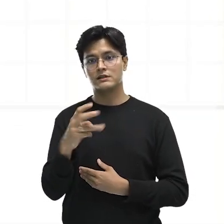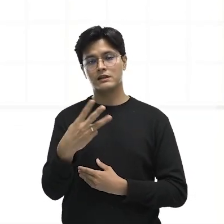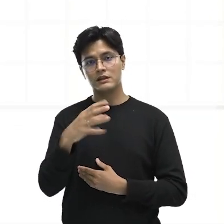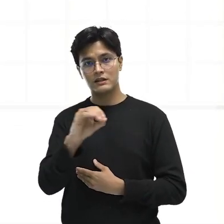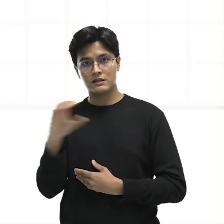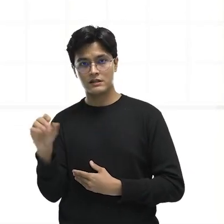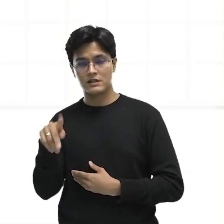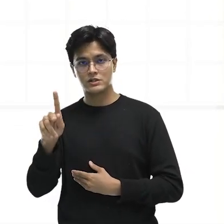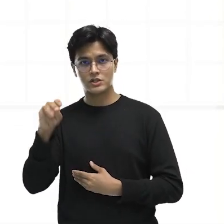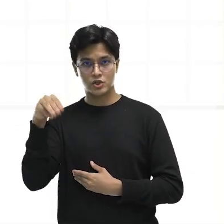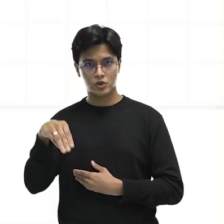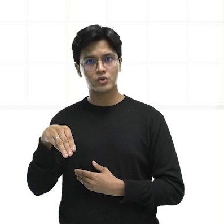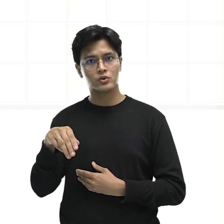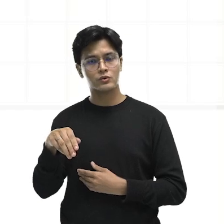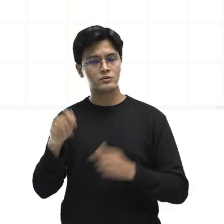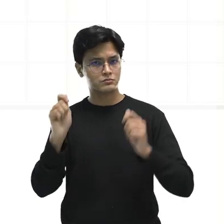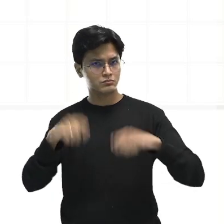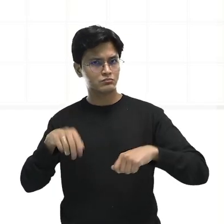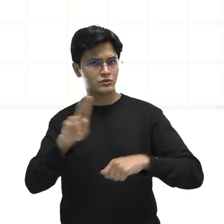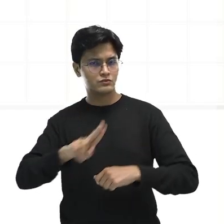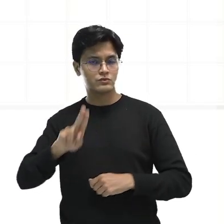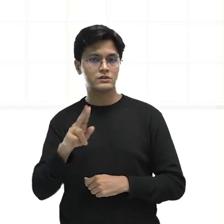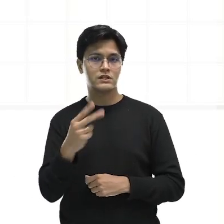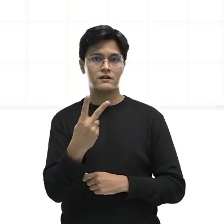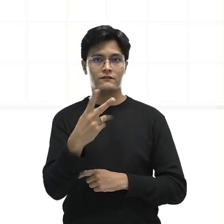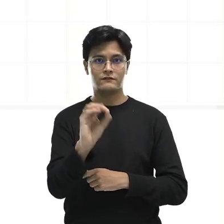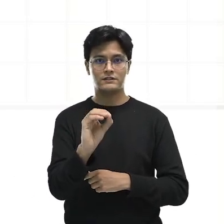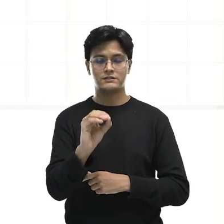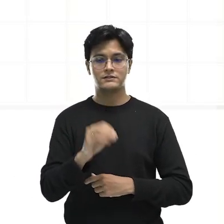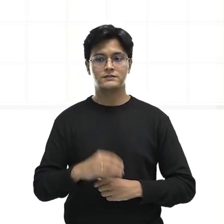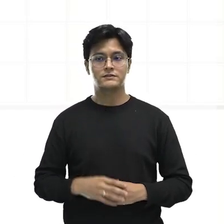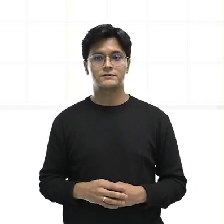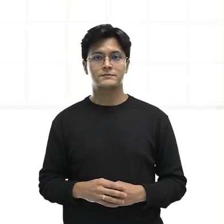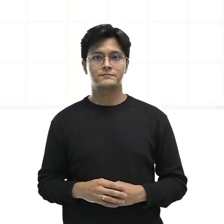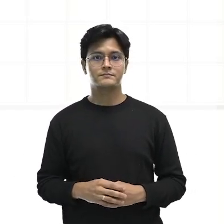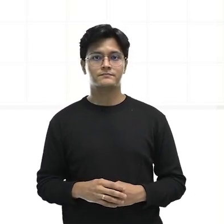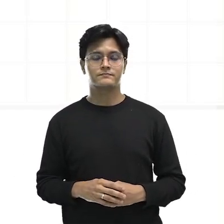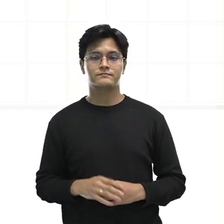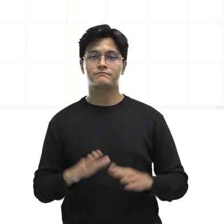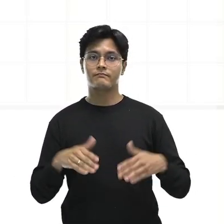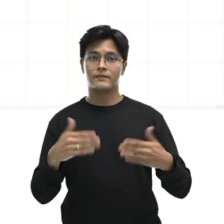Mas vamos lá montar aqui a nossa regra de 3. Veja, com 10 litros,